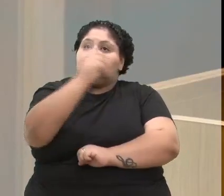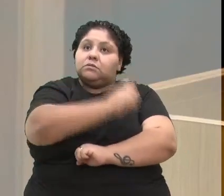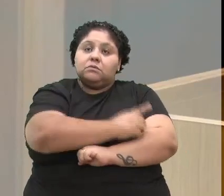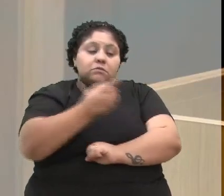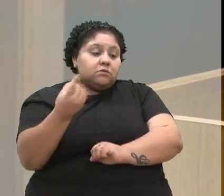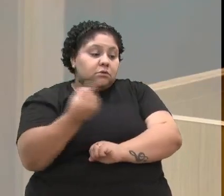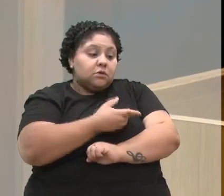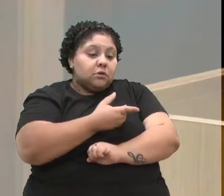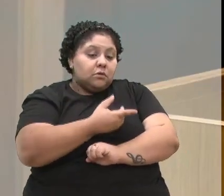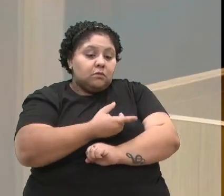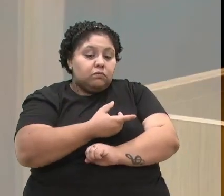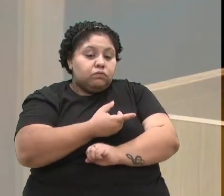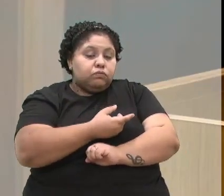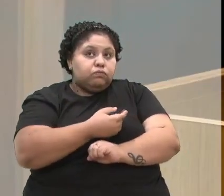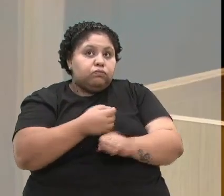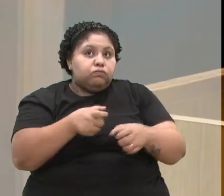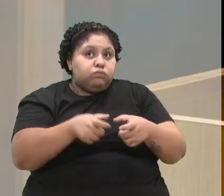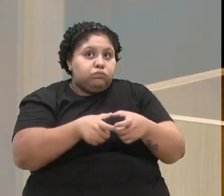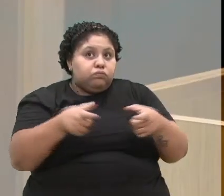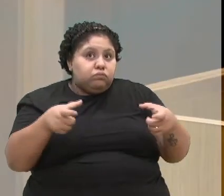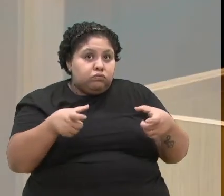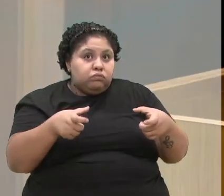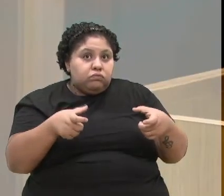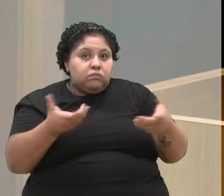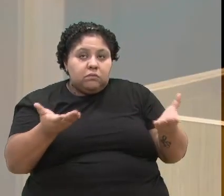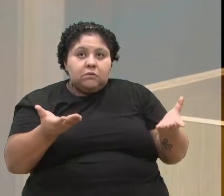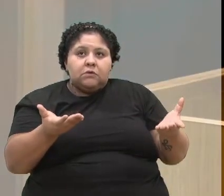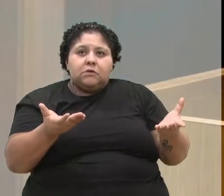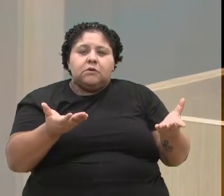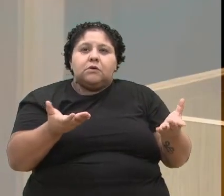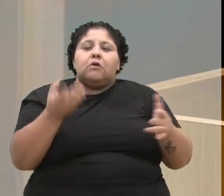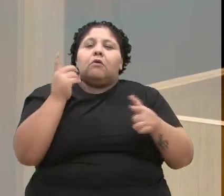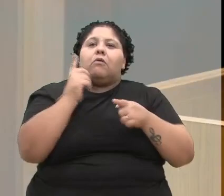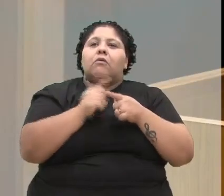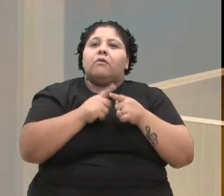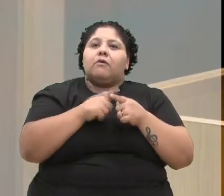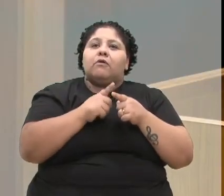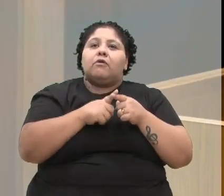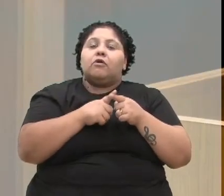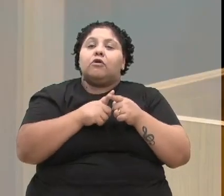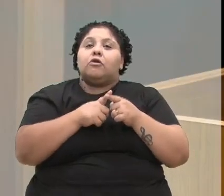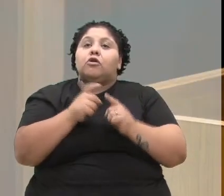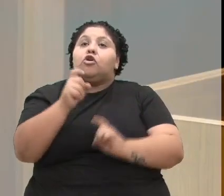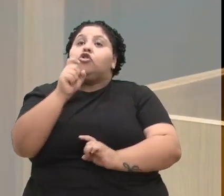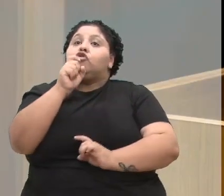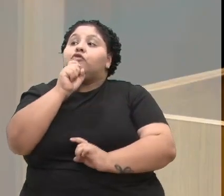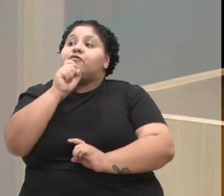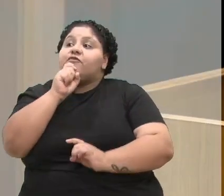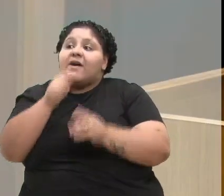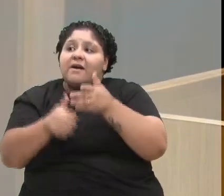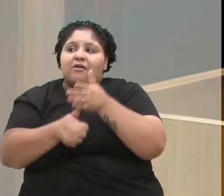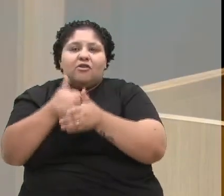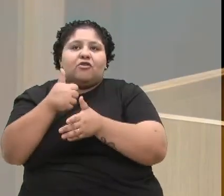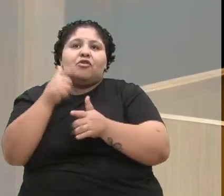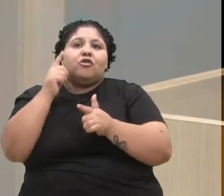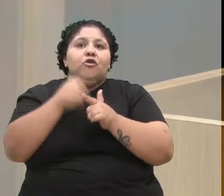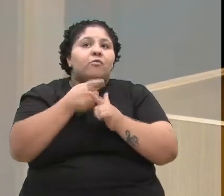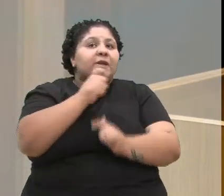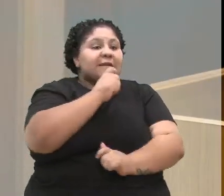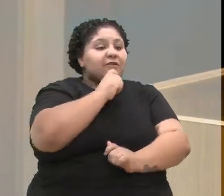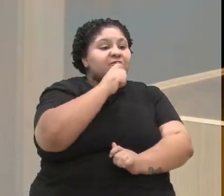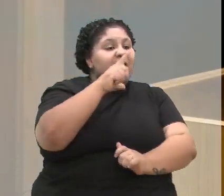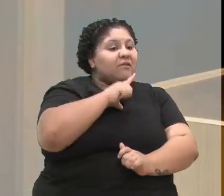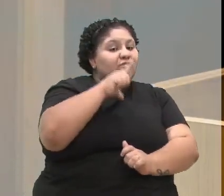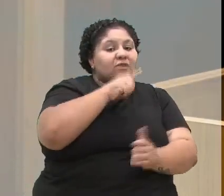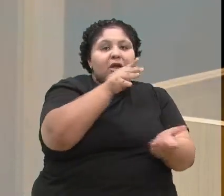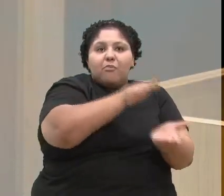renovação do talão do produtor para o inverno. Por quê? Porque no inverno os agricultores não têm produção, na sua